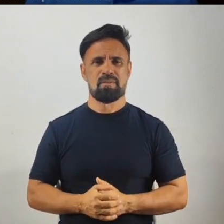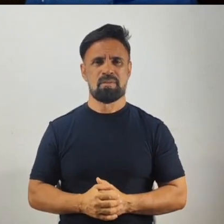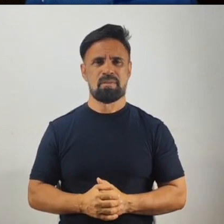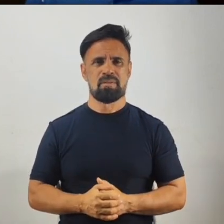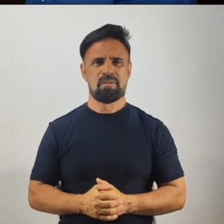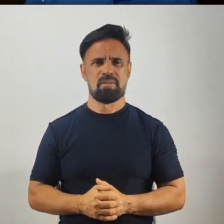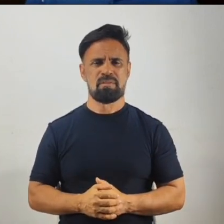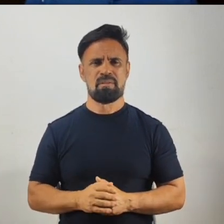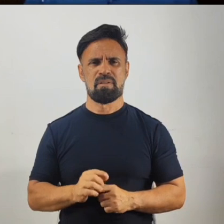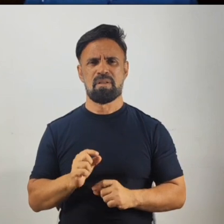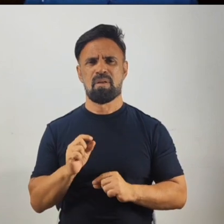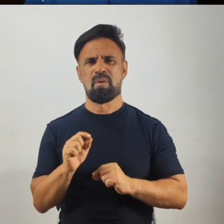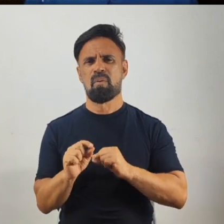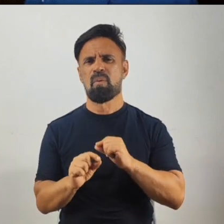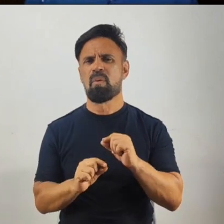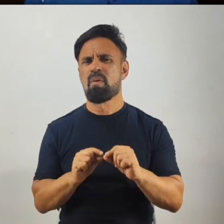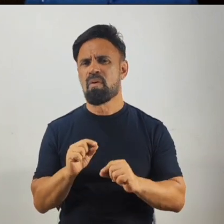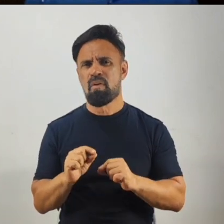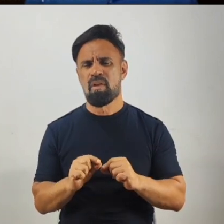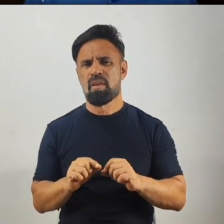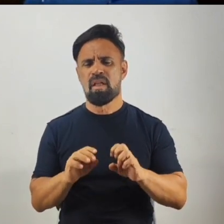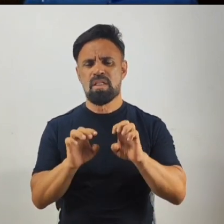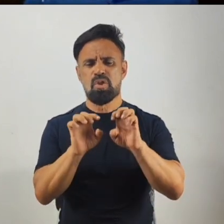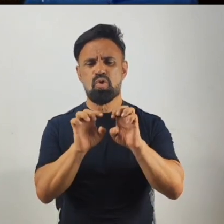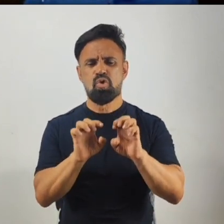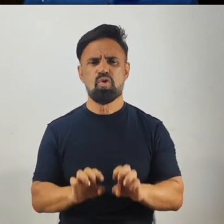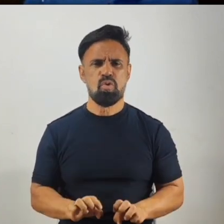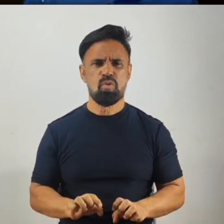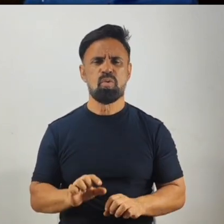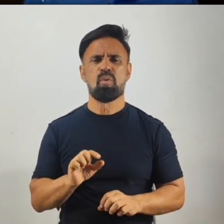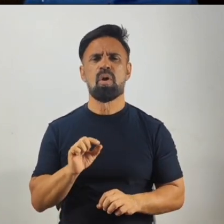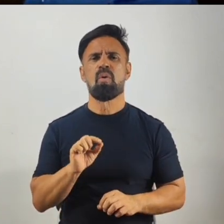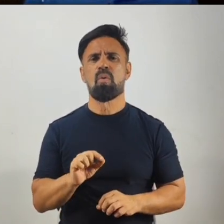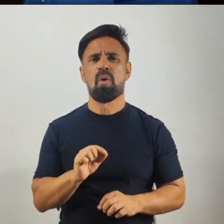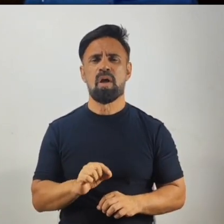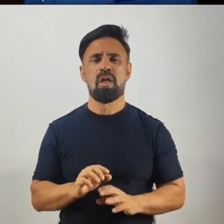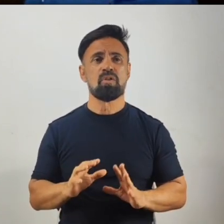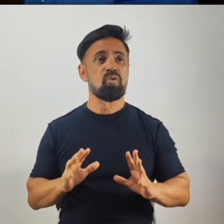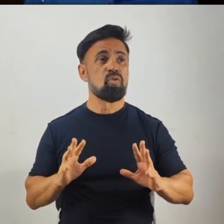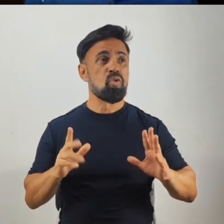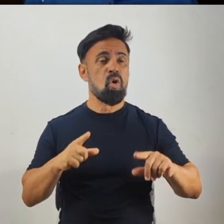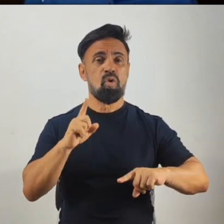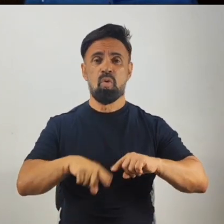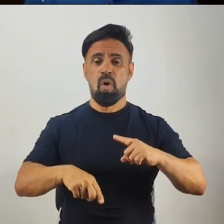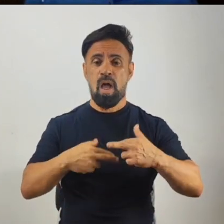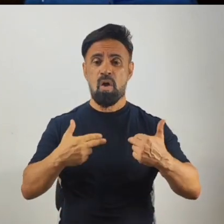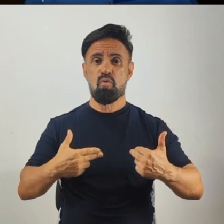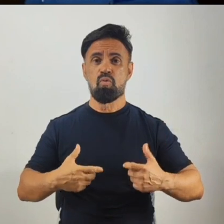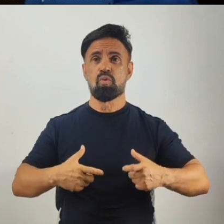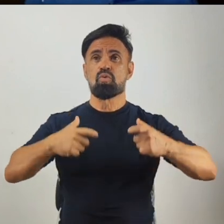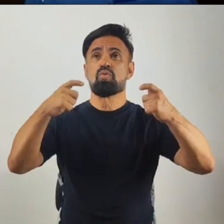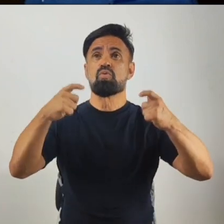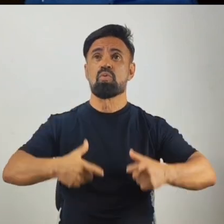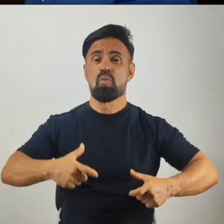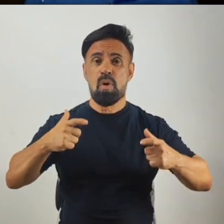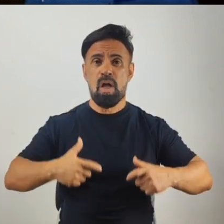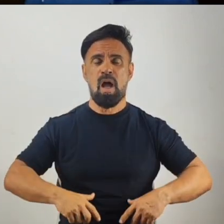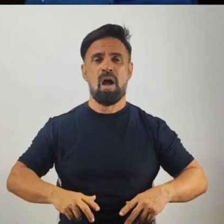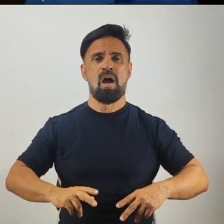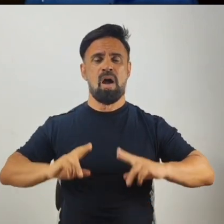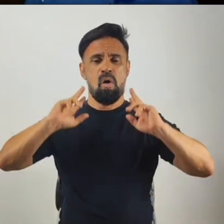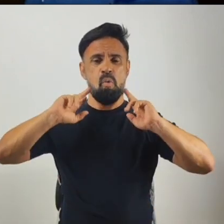output. O que seria a estrutura? A estrutura são todos os recursos